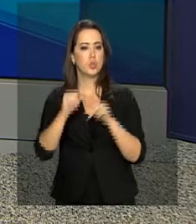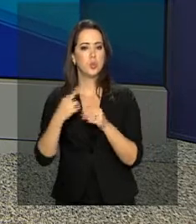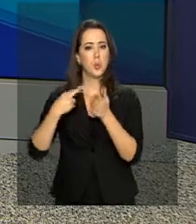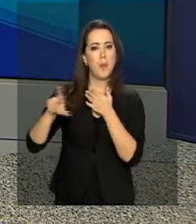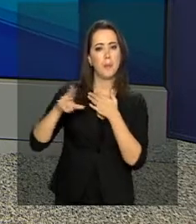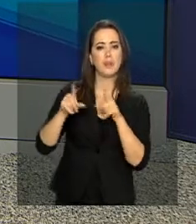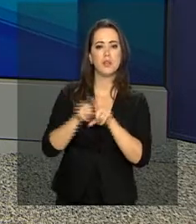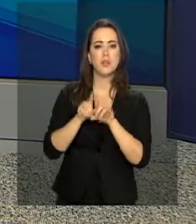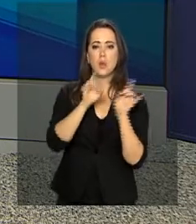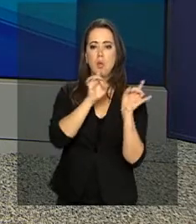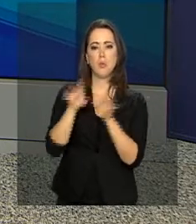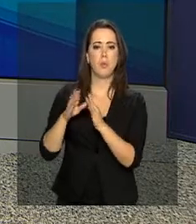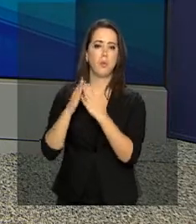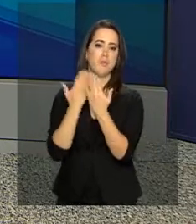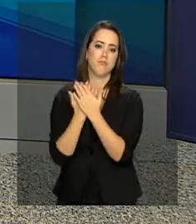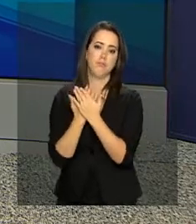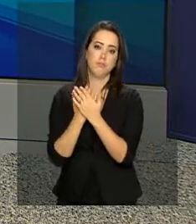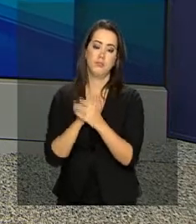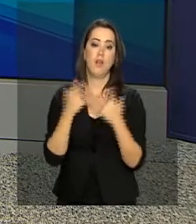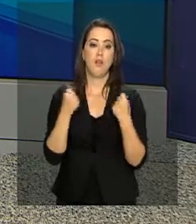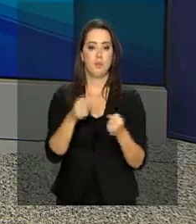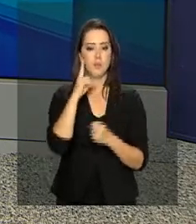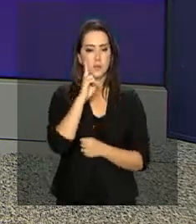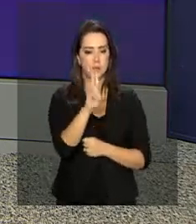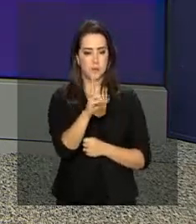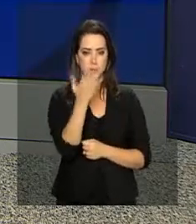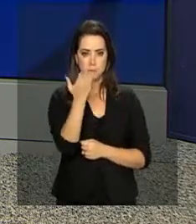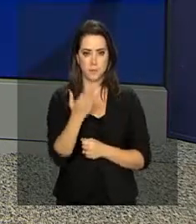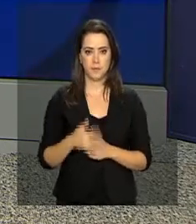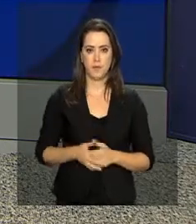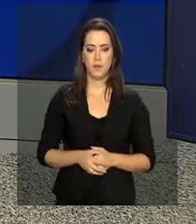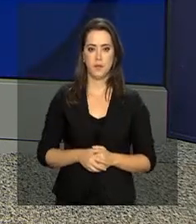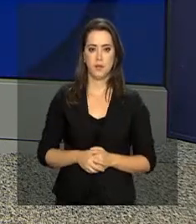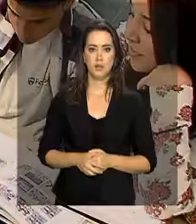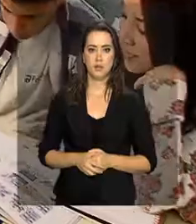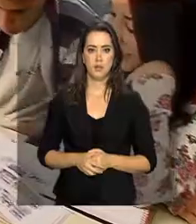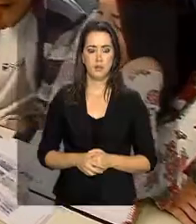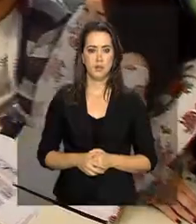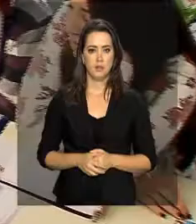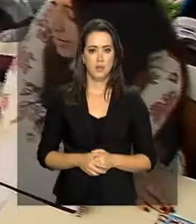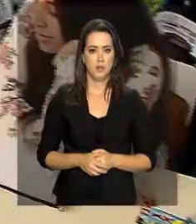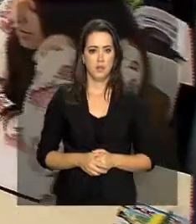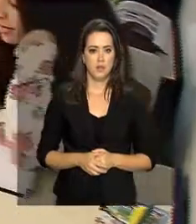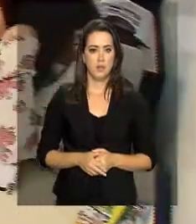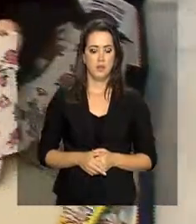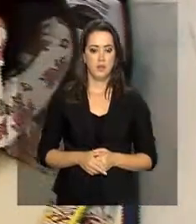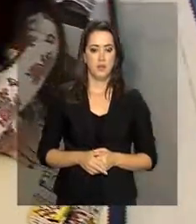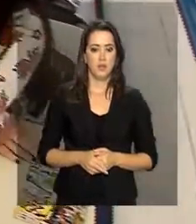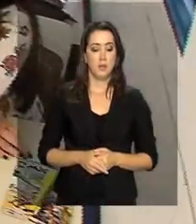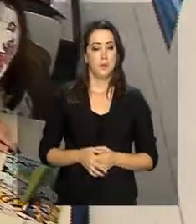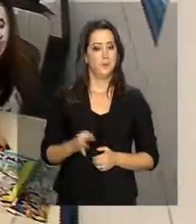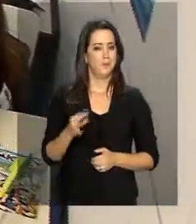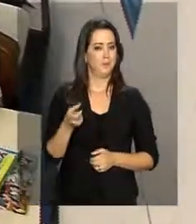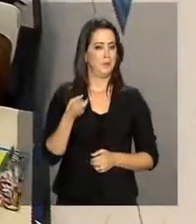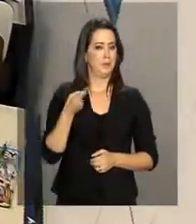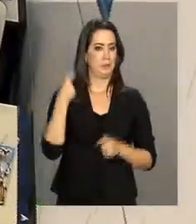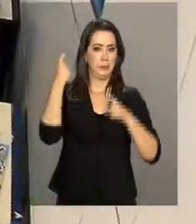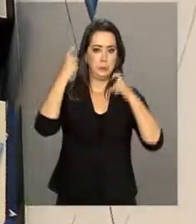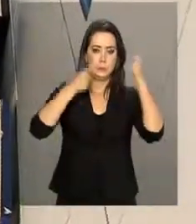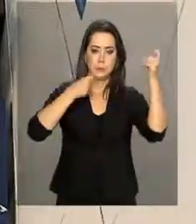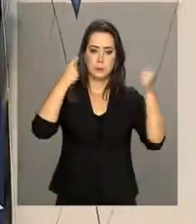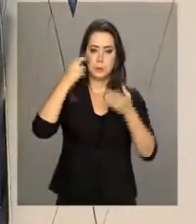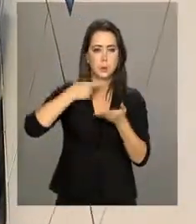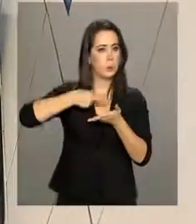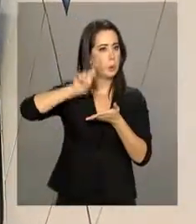e o abandono da escola vamos ver os detalhes na reportagem com taxas preocupantes de